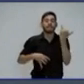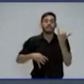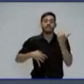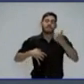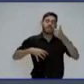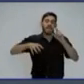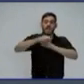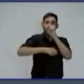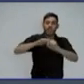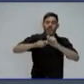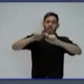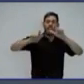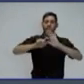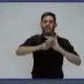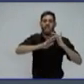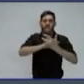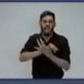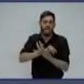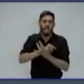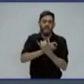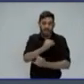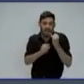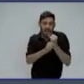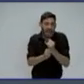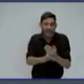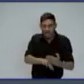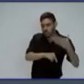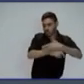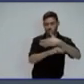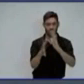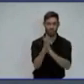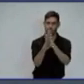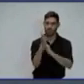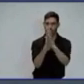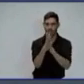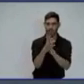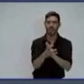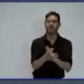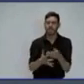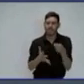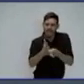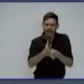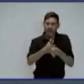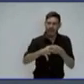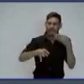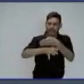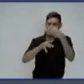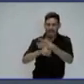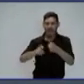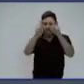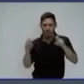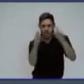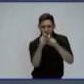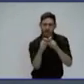são acessíveis remotamente. De modo que podem tentar invadir os computadores do TSE e